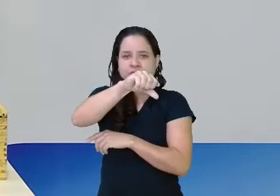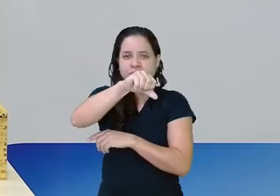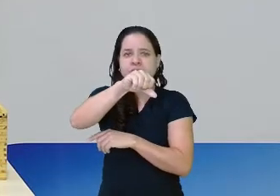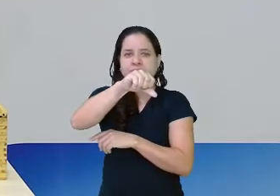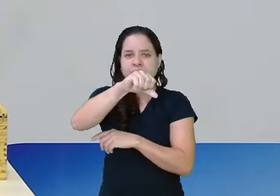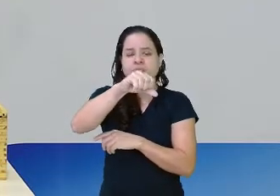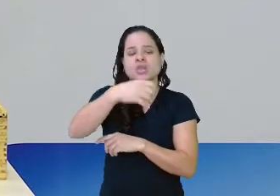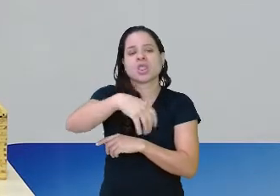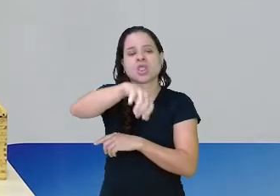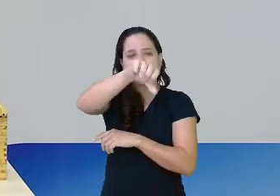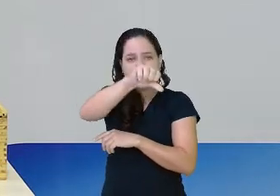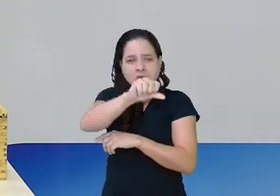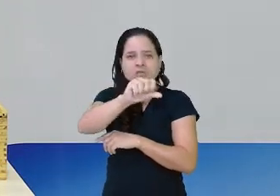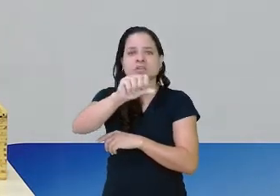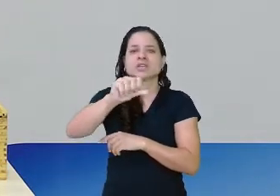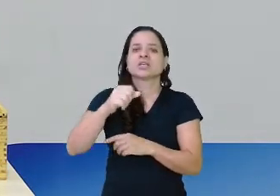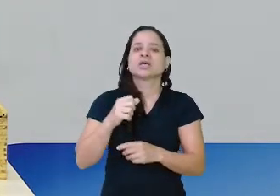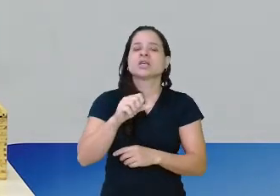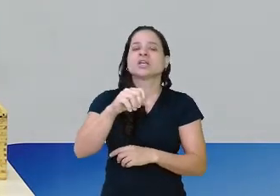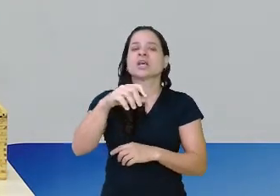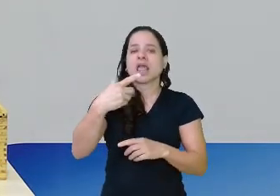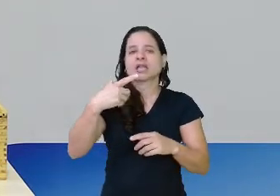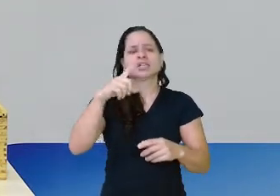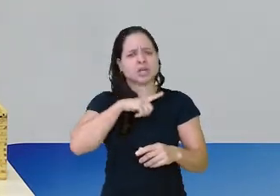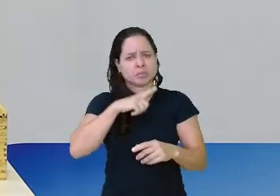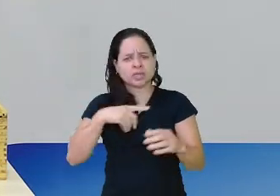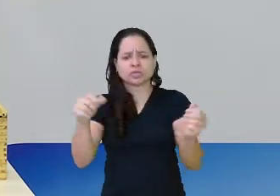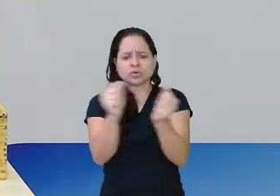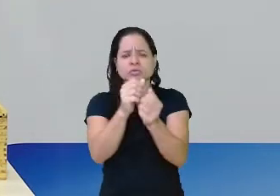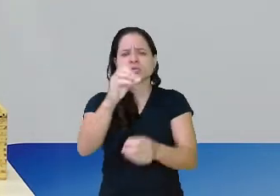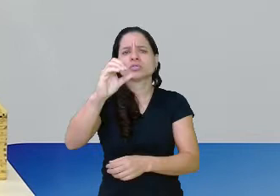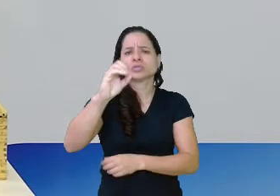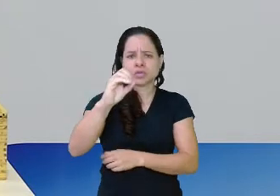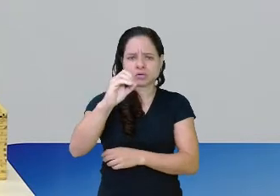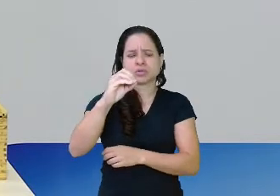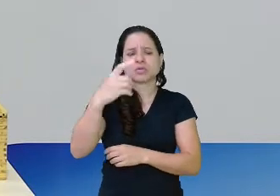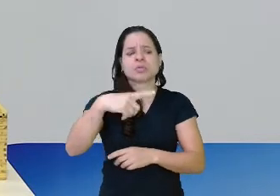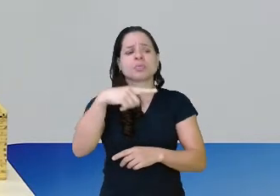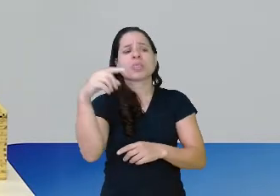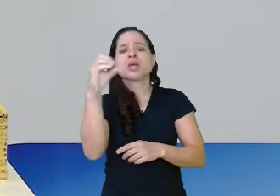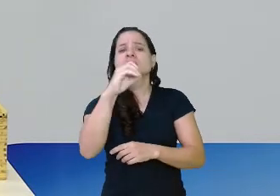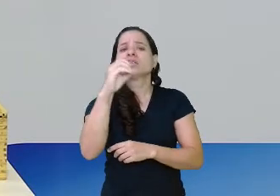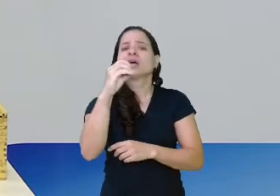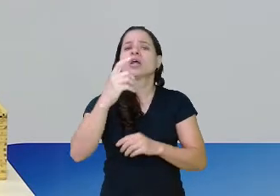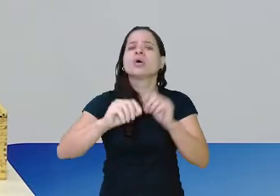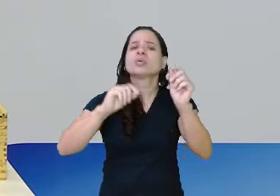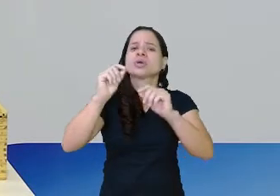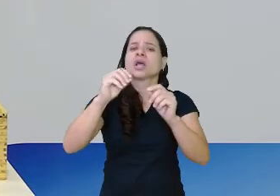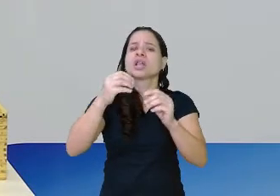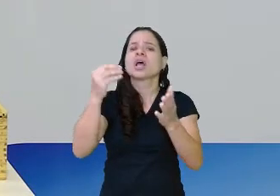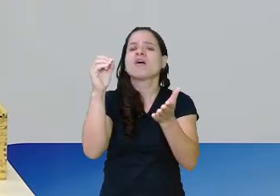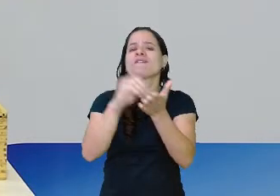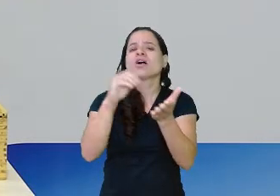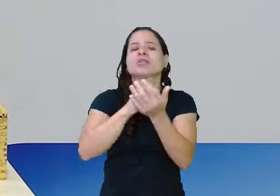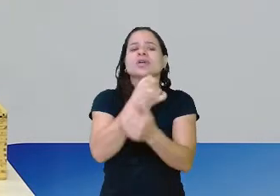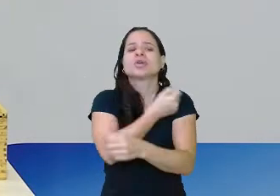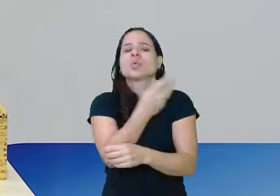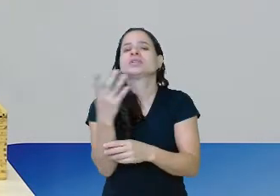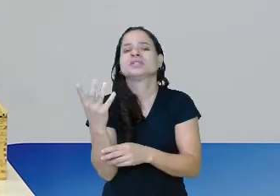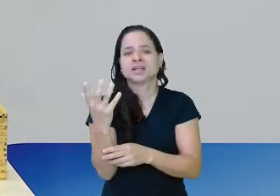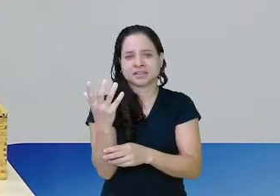9 símbolos, incluindo o zero. Que no caso o zero é a ausência de quantidade, é quando eu não tenho